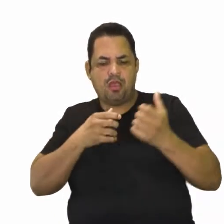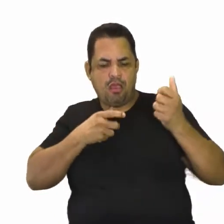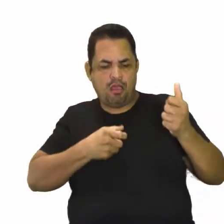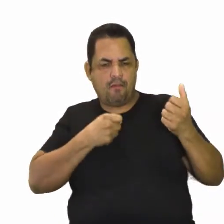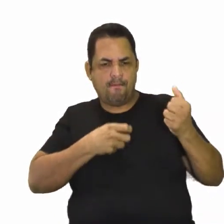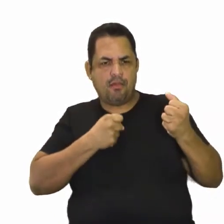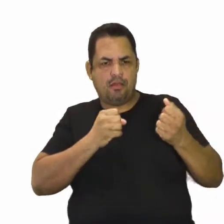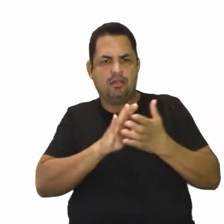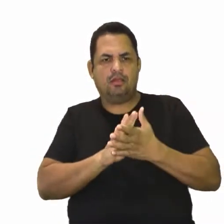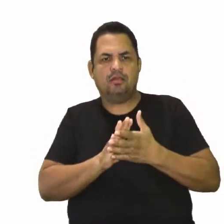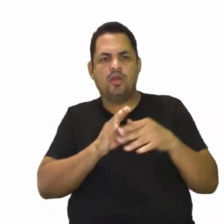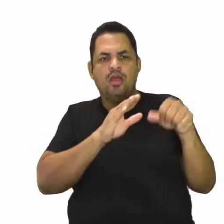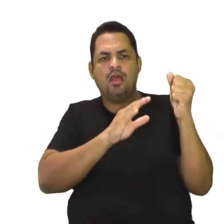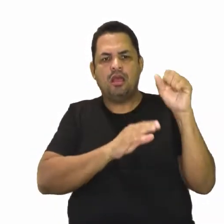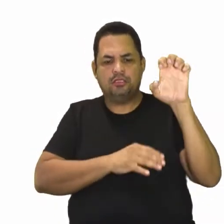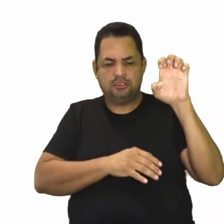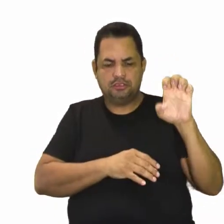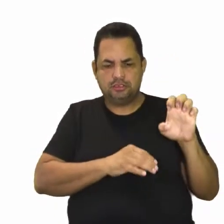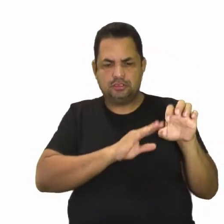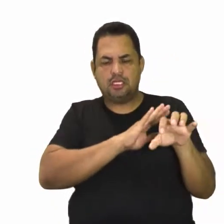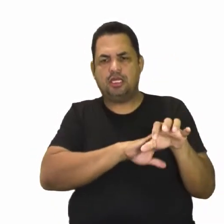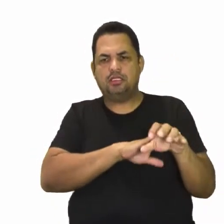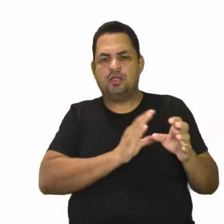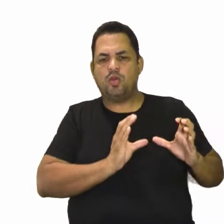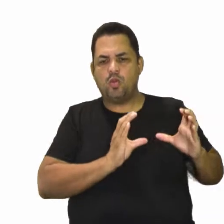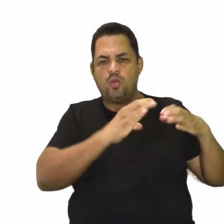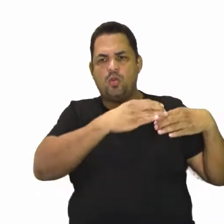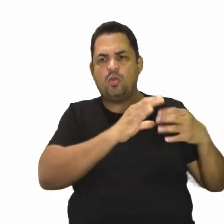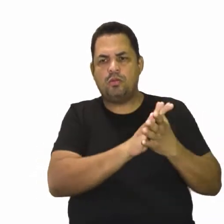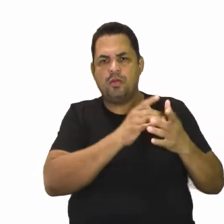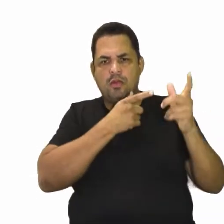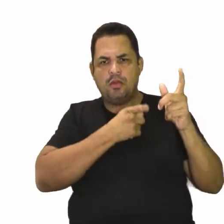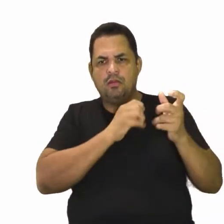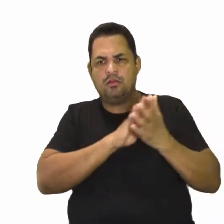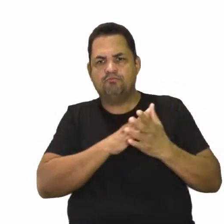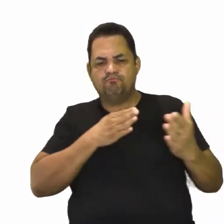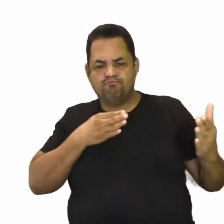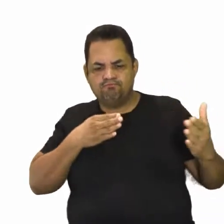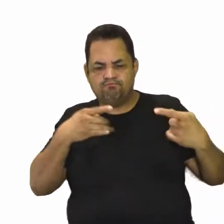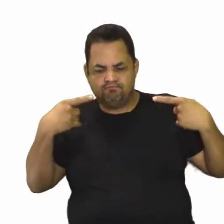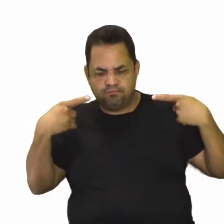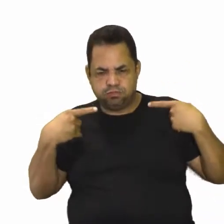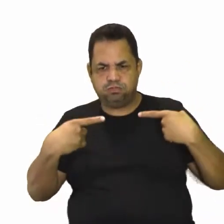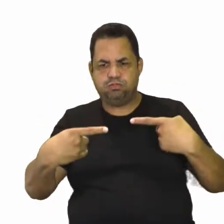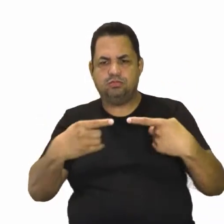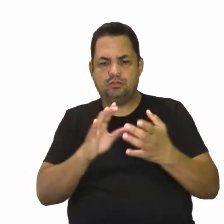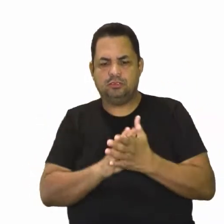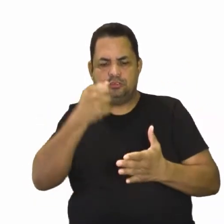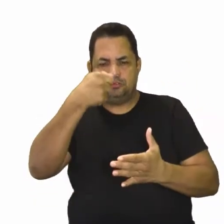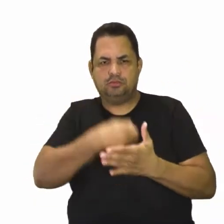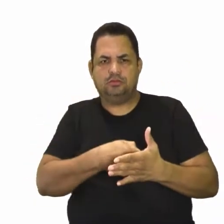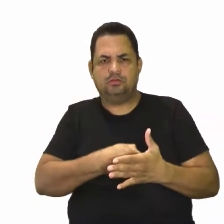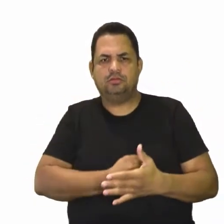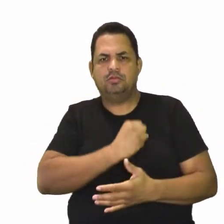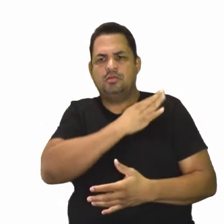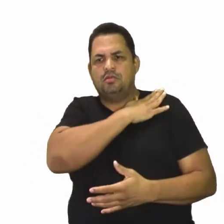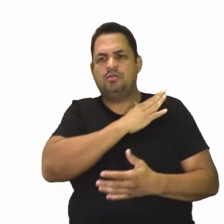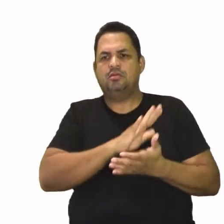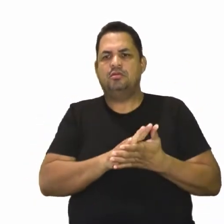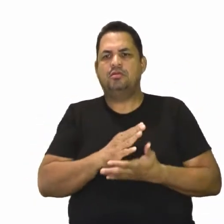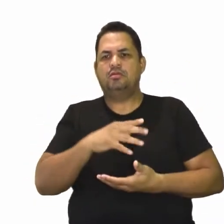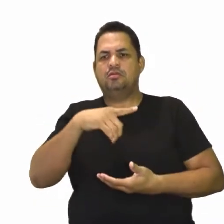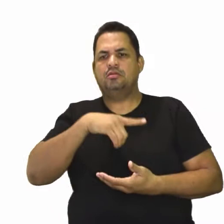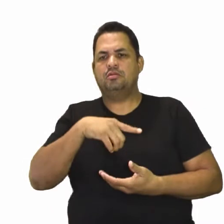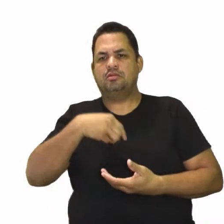grupos de esquerda armados vão surgir para confrontar essa ditadura militar. Aí nós vamos ver